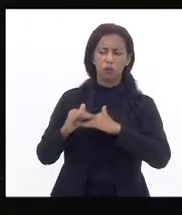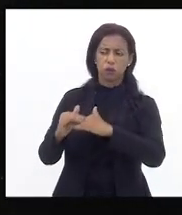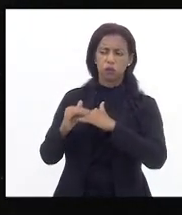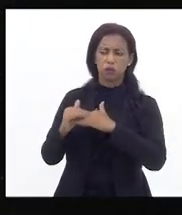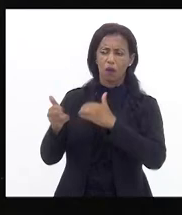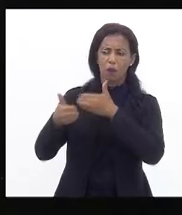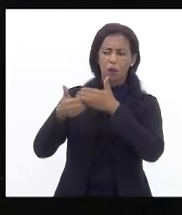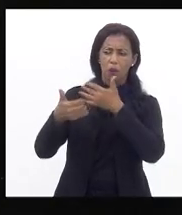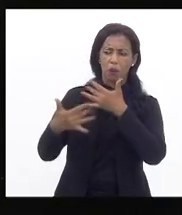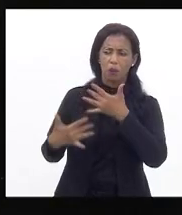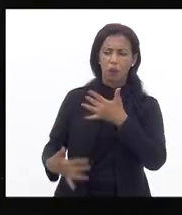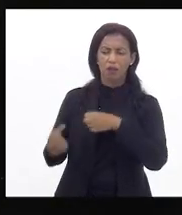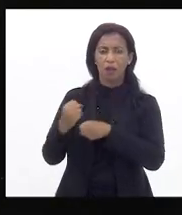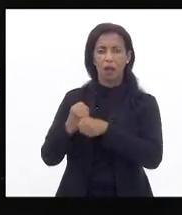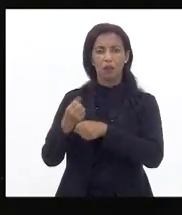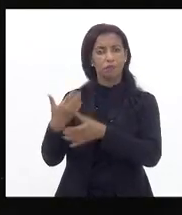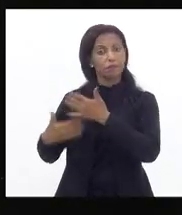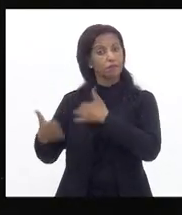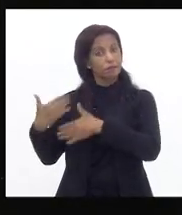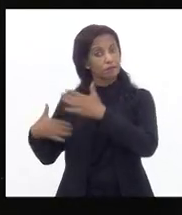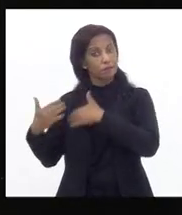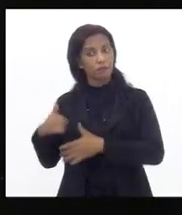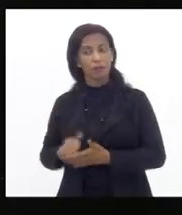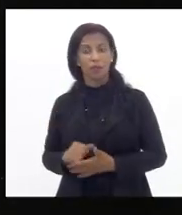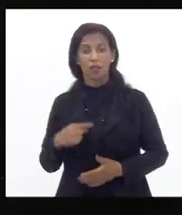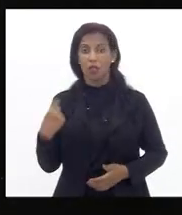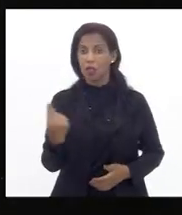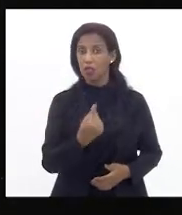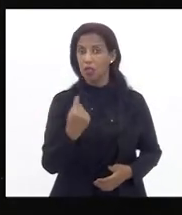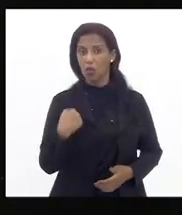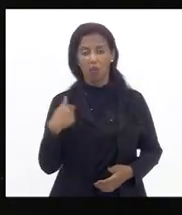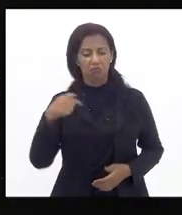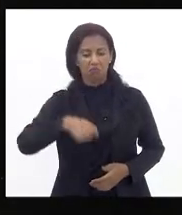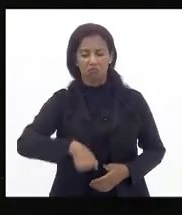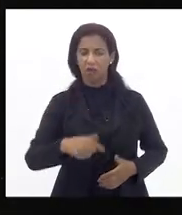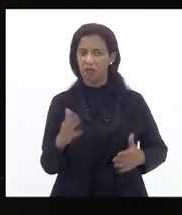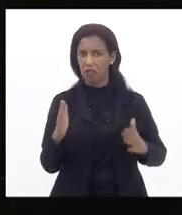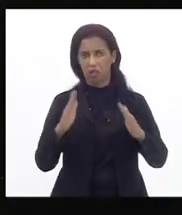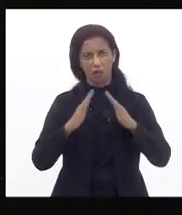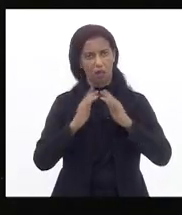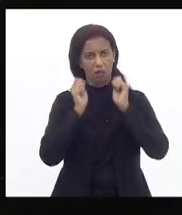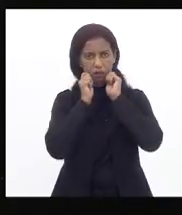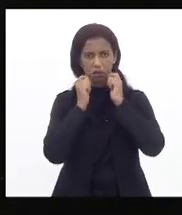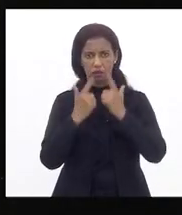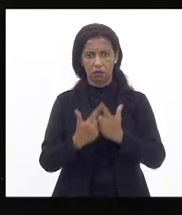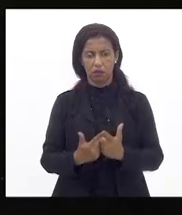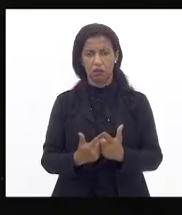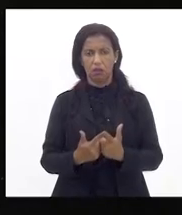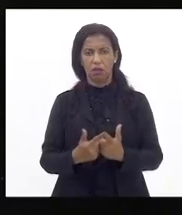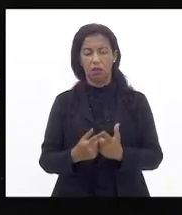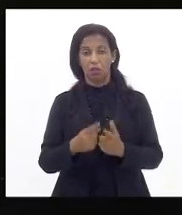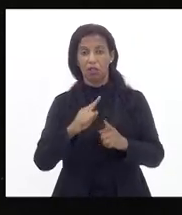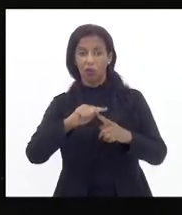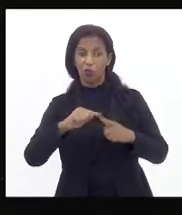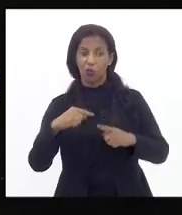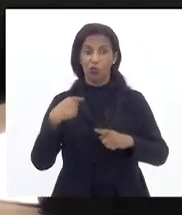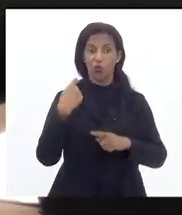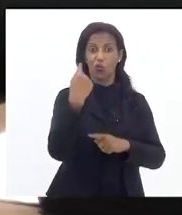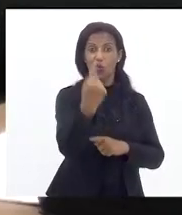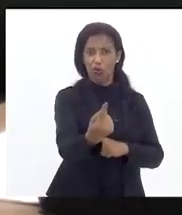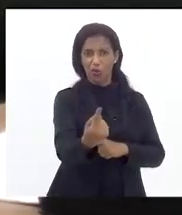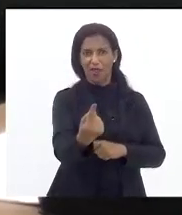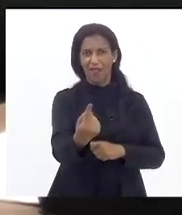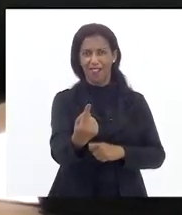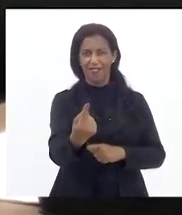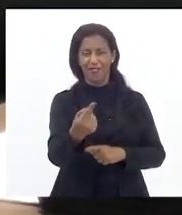discorrendo sobre os anos anteriores em que nós não estávamos nessa casa deputada Rejane mas estávamos do outro lado das